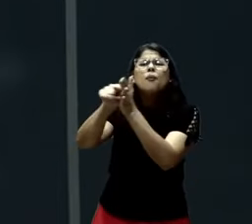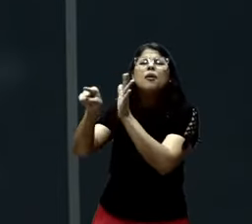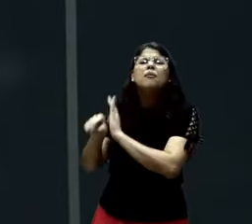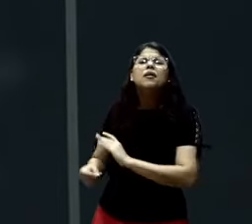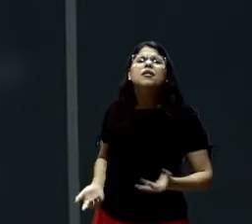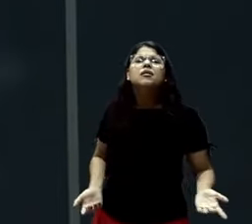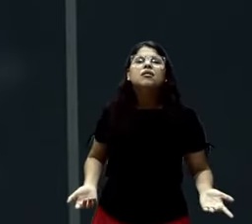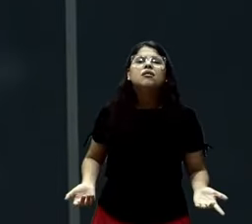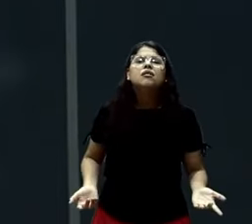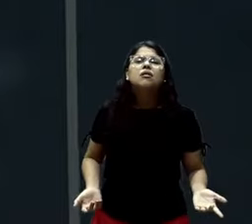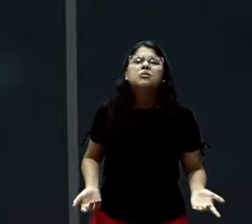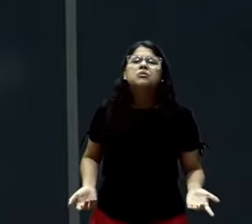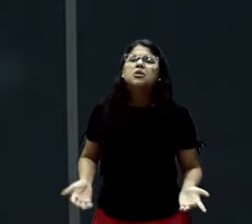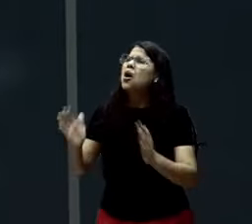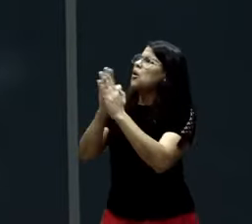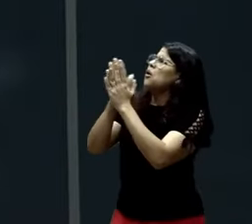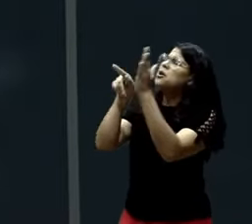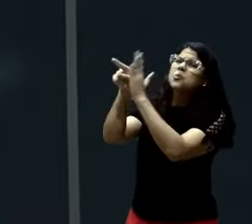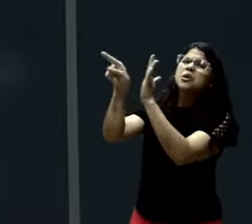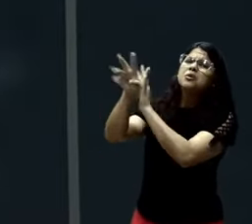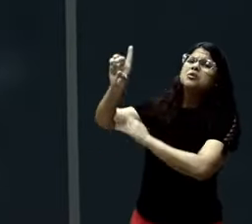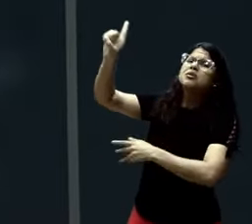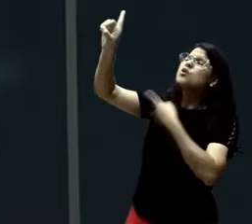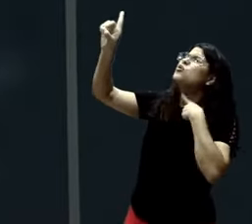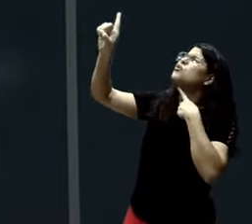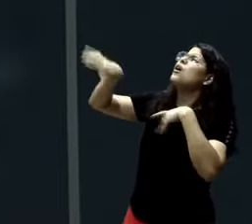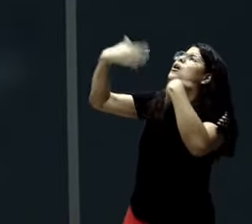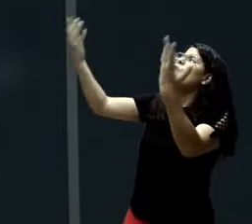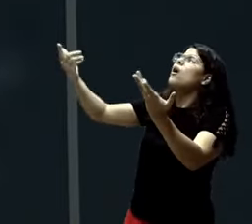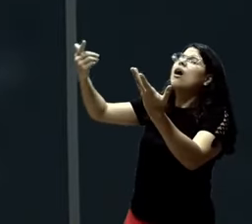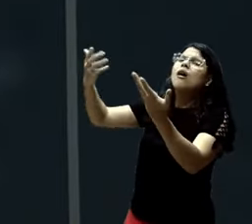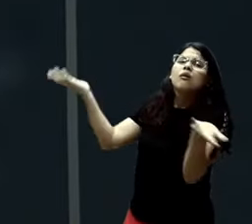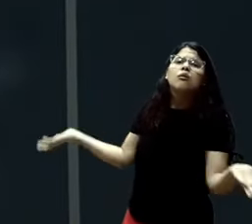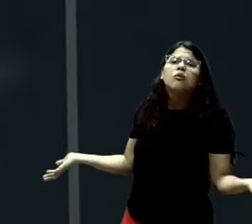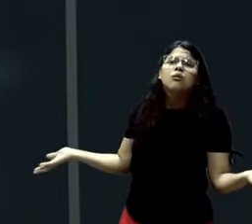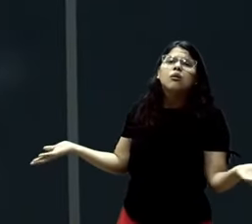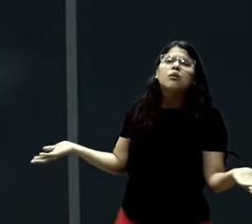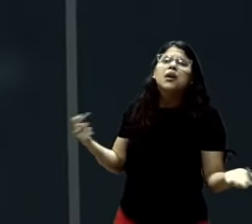quer, o Senhor quer que eu faça? A grande crise que nós vivemos é essa.